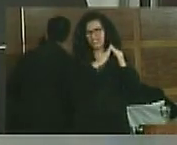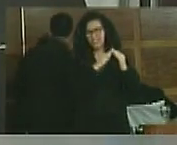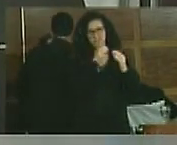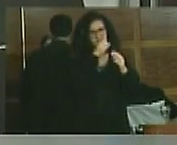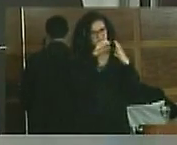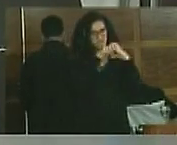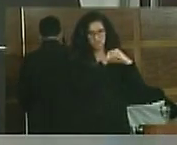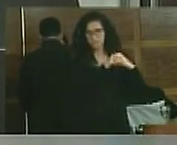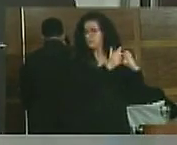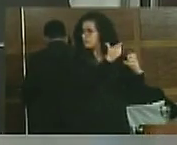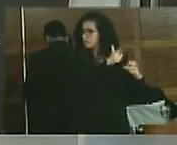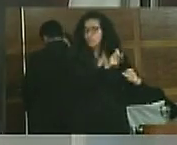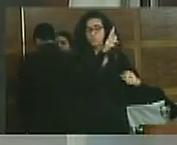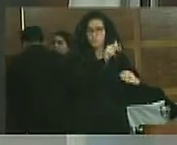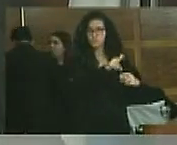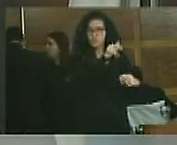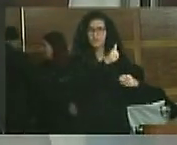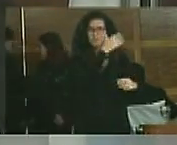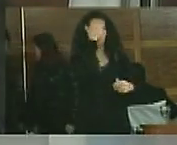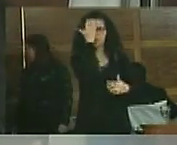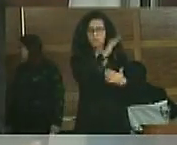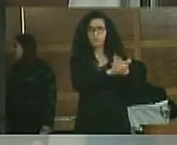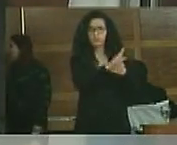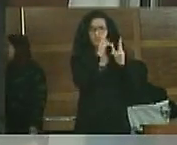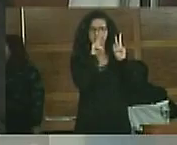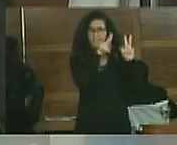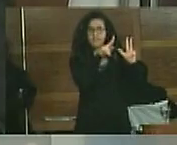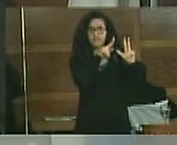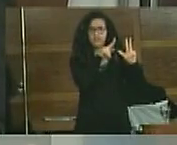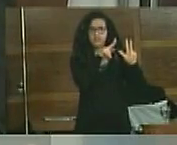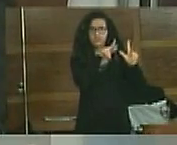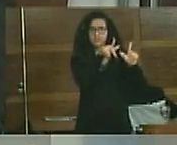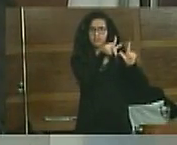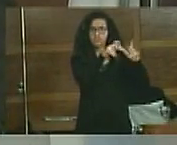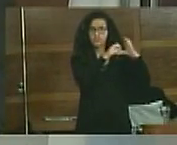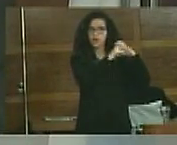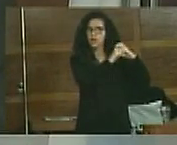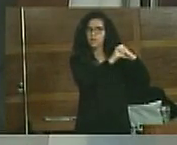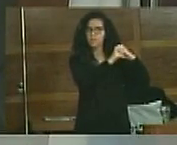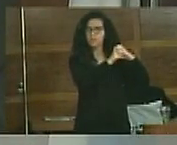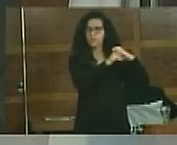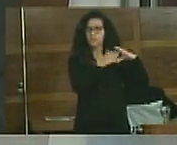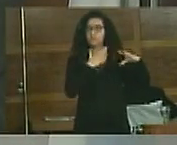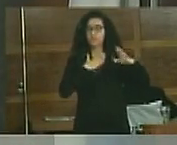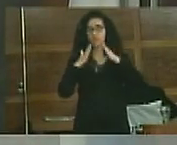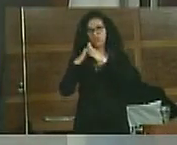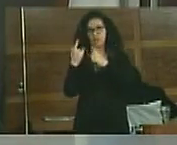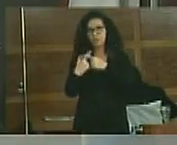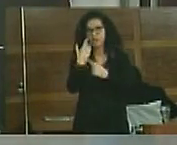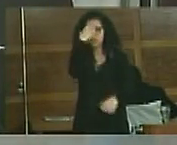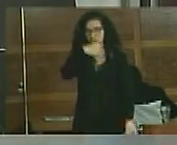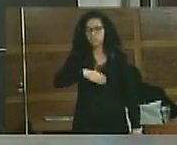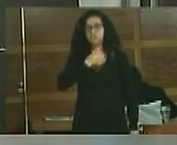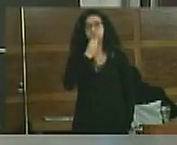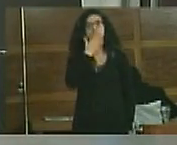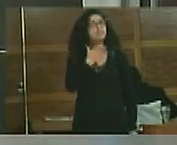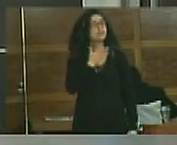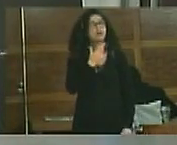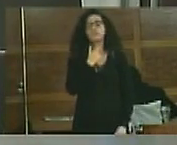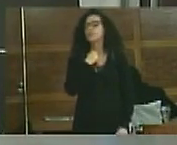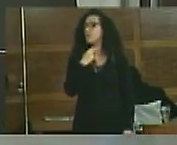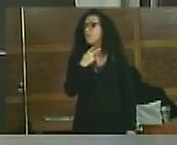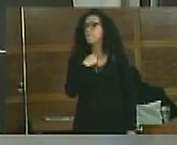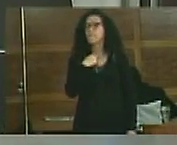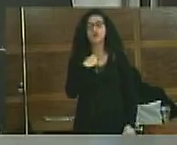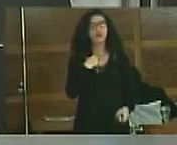nenhum. De jeito nenhum. Ninguém vê a Globo lá em casa. Porque nós, cidadão do bem, nós não podemos